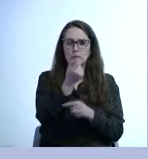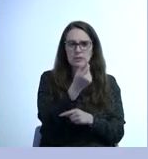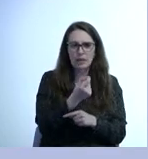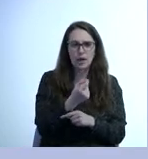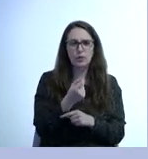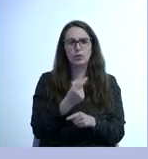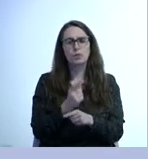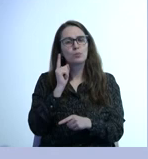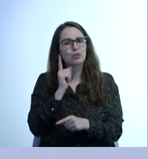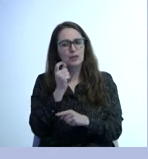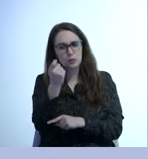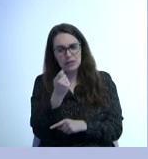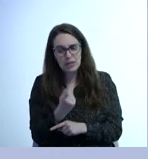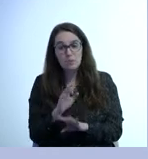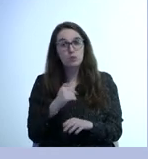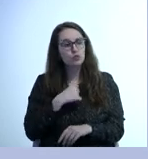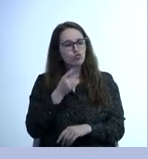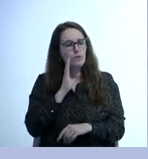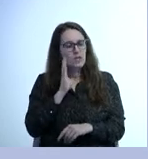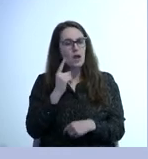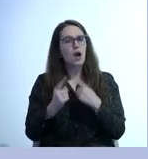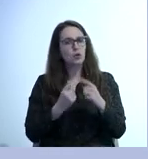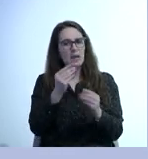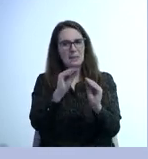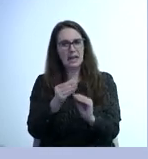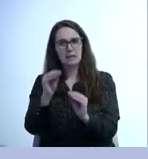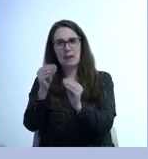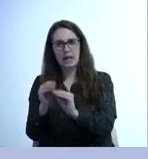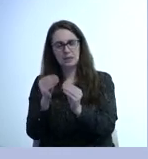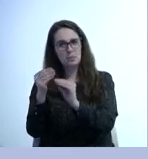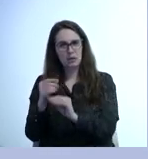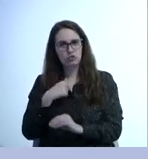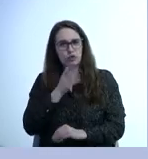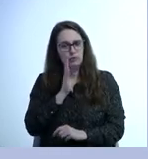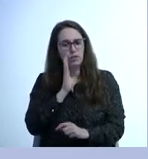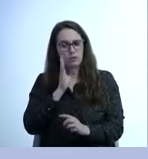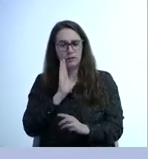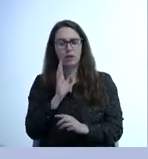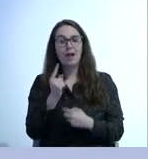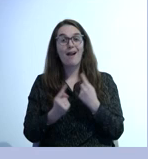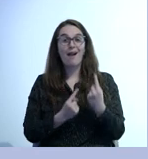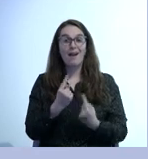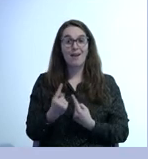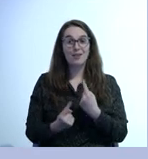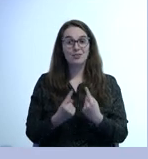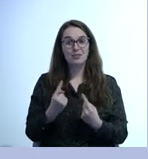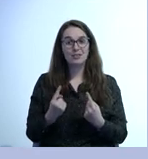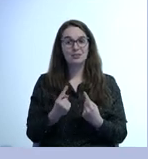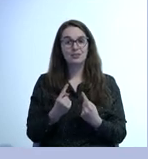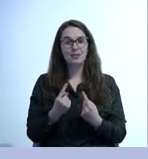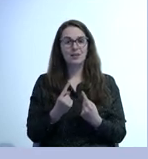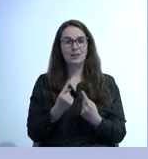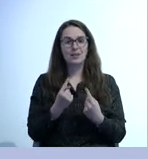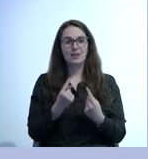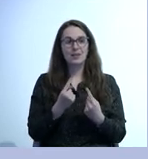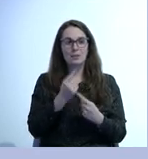Ainda assim, tenho visto uma série de maquetes suas, onde muitas vezes até procura poder colocar